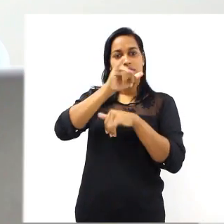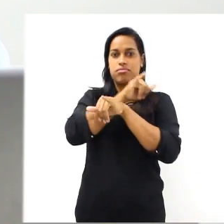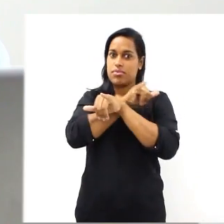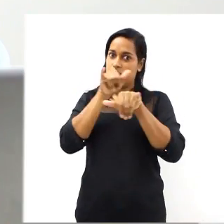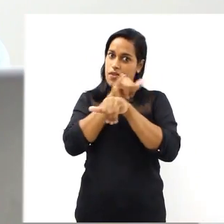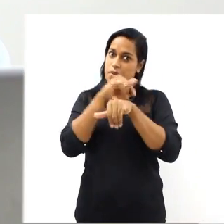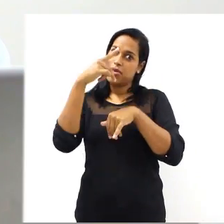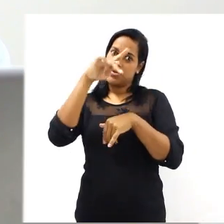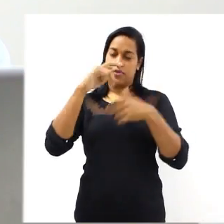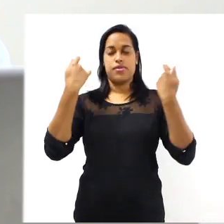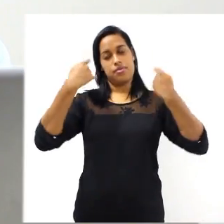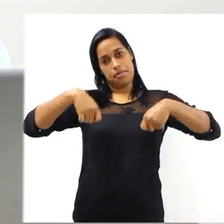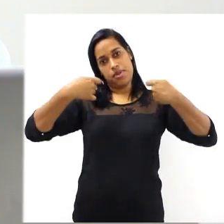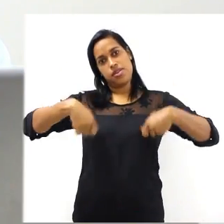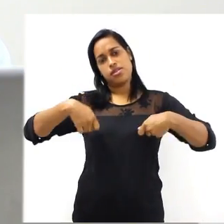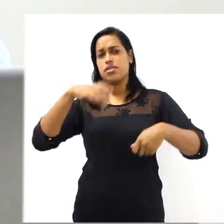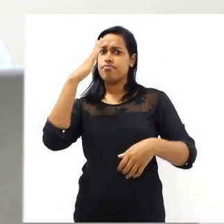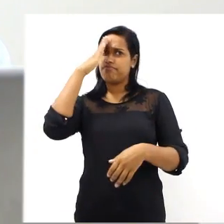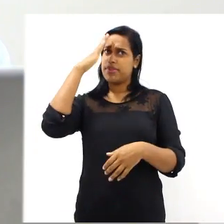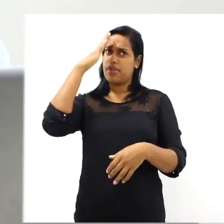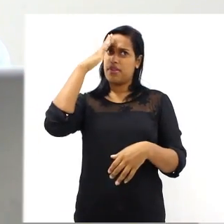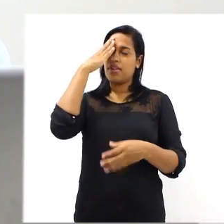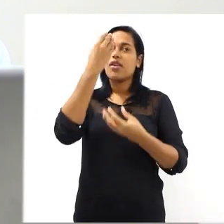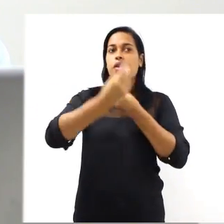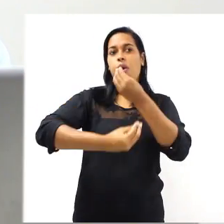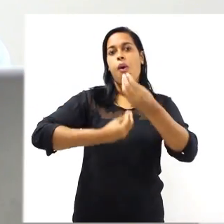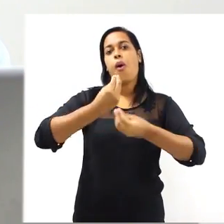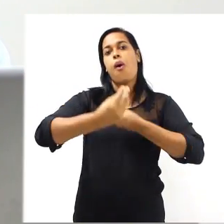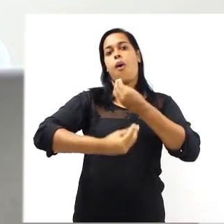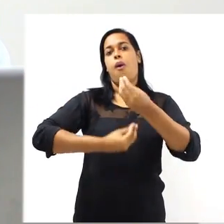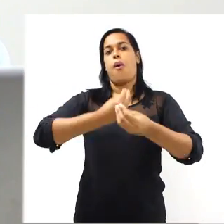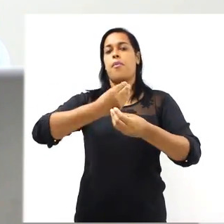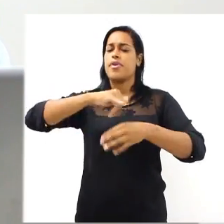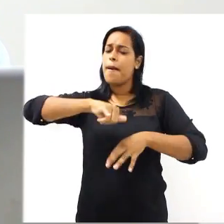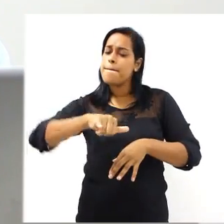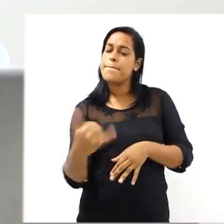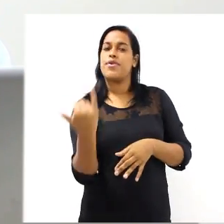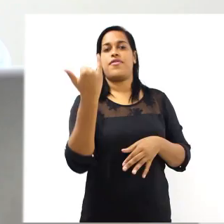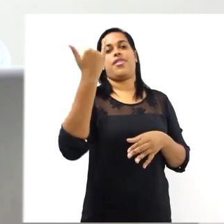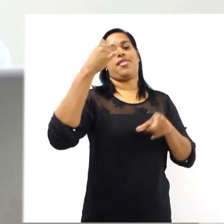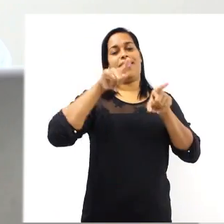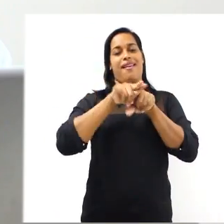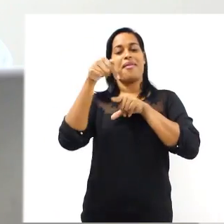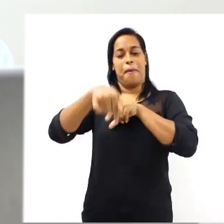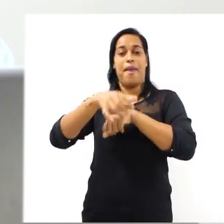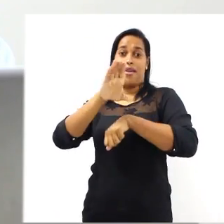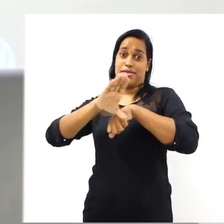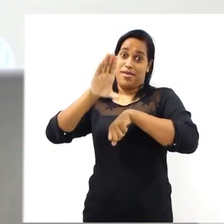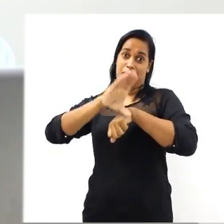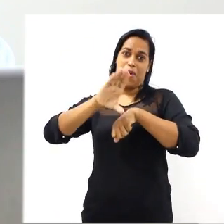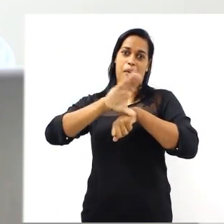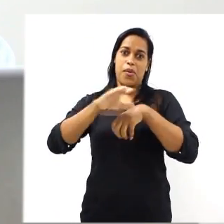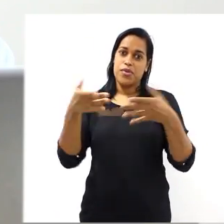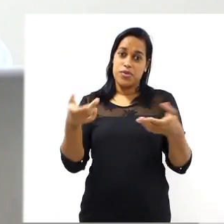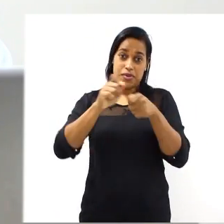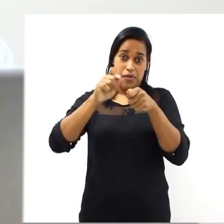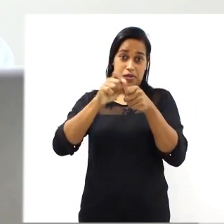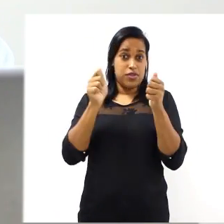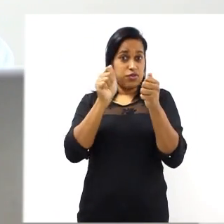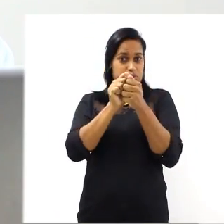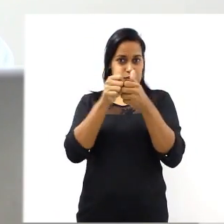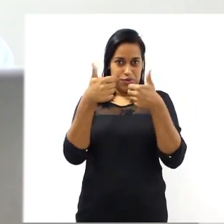informação que você precisa para entender e aproveitar ao máximo esse curso que iremos fazer